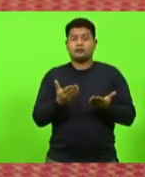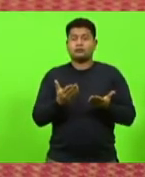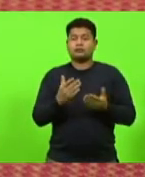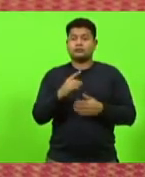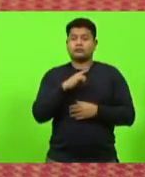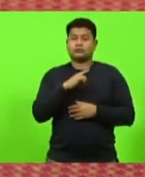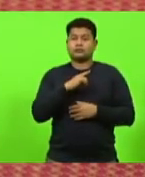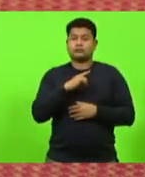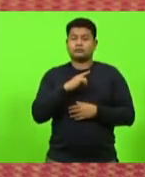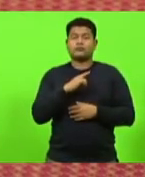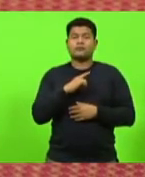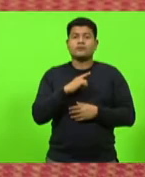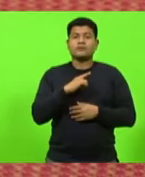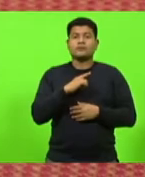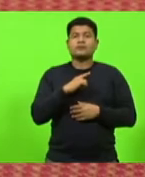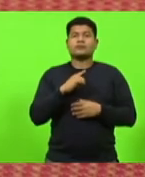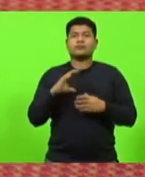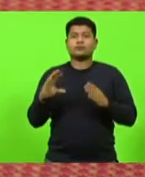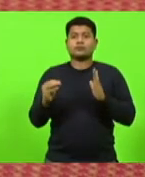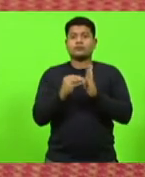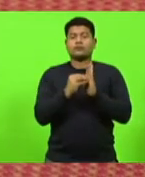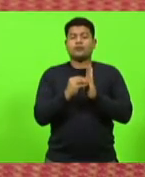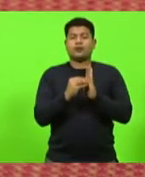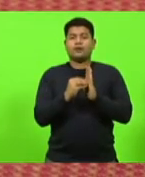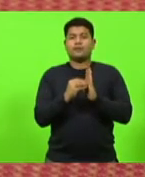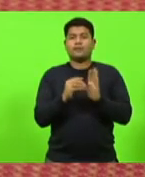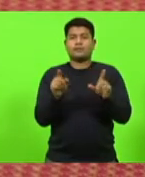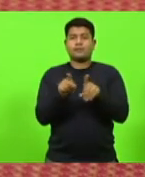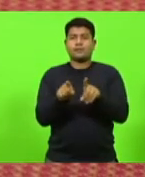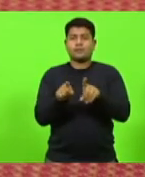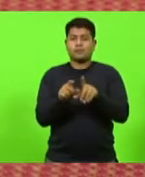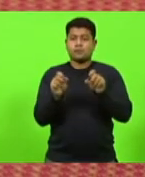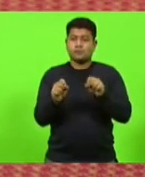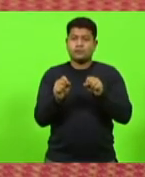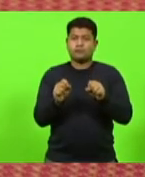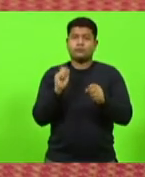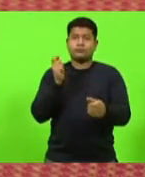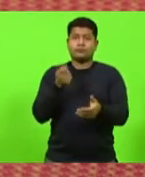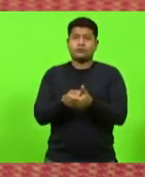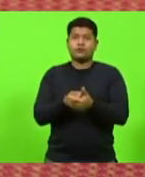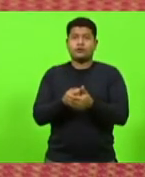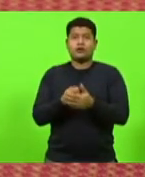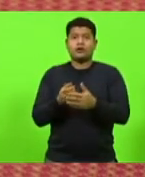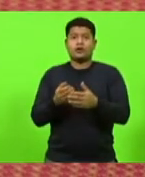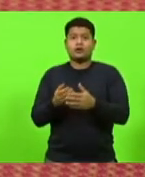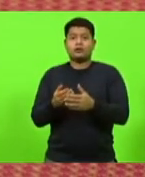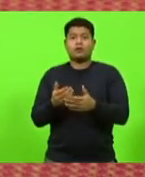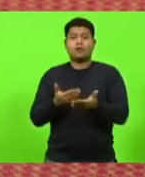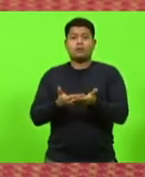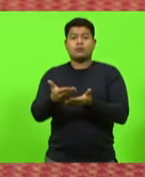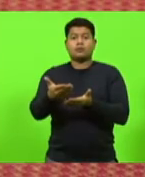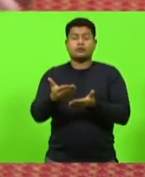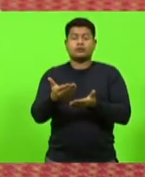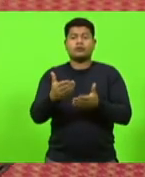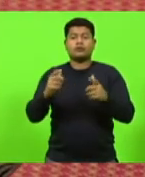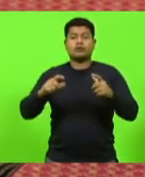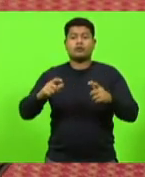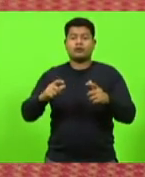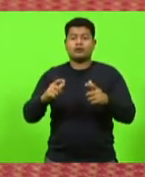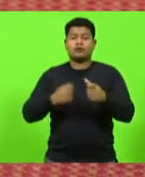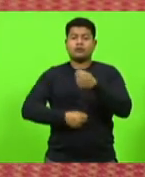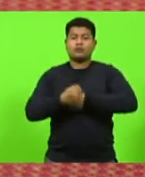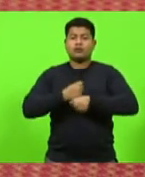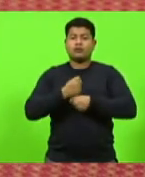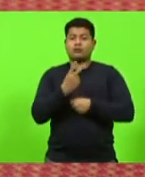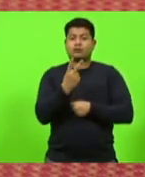também reinsere a possibilidade de entrar no refis de 2020, 2019, 2018. Isso não